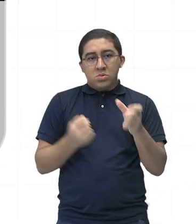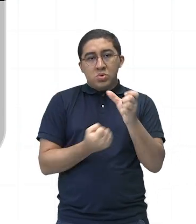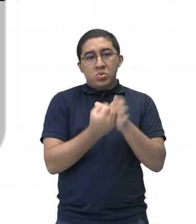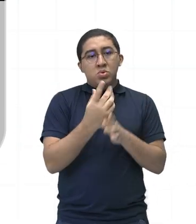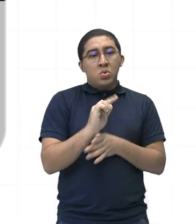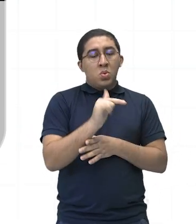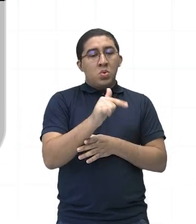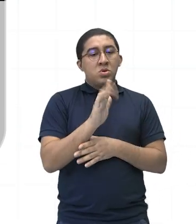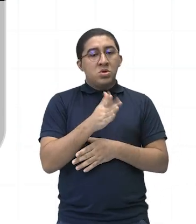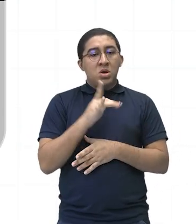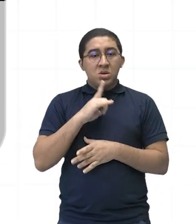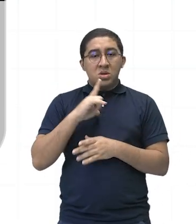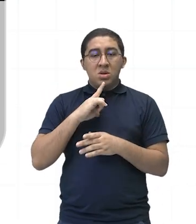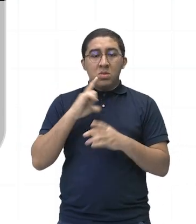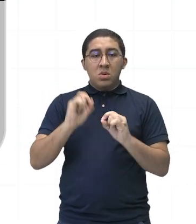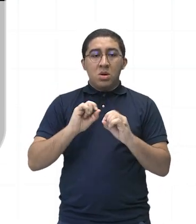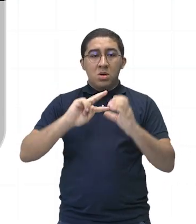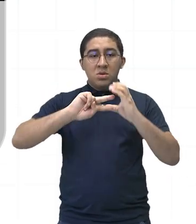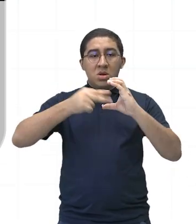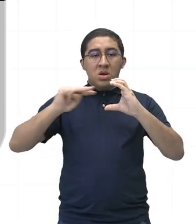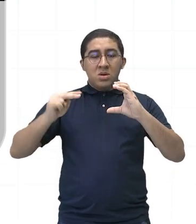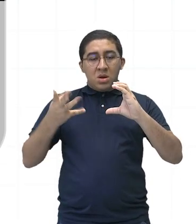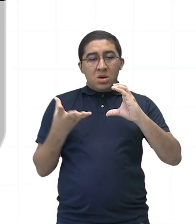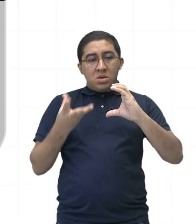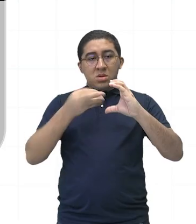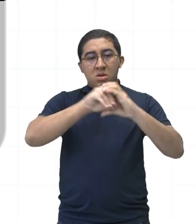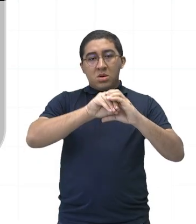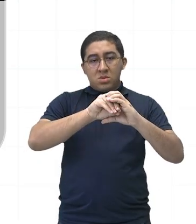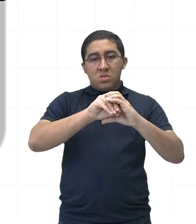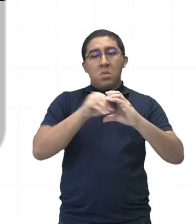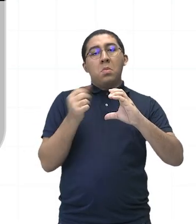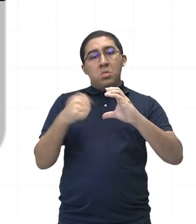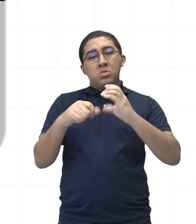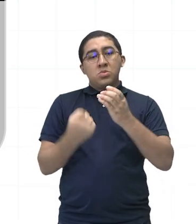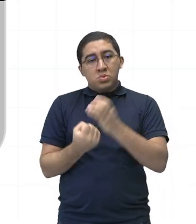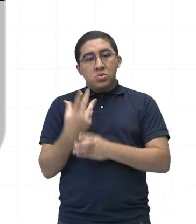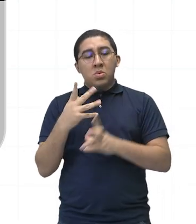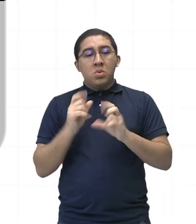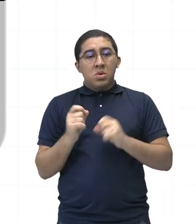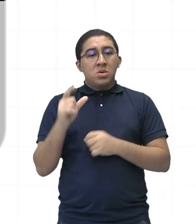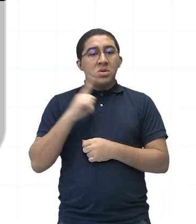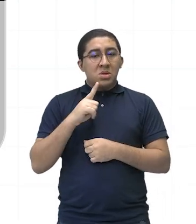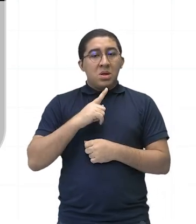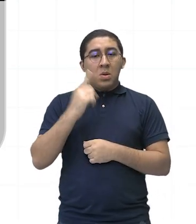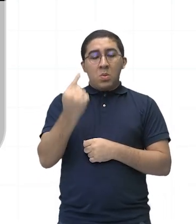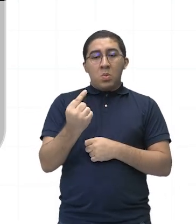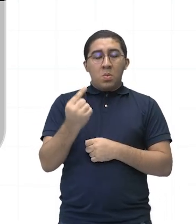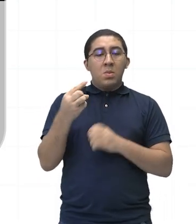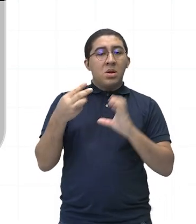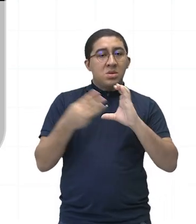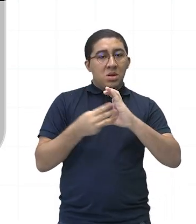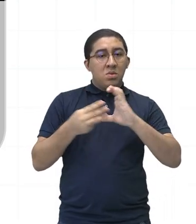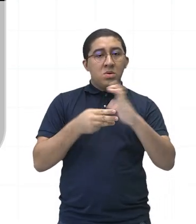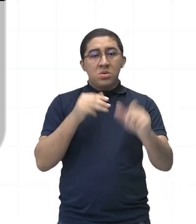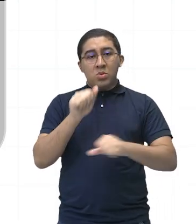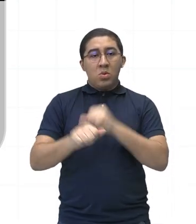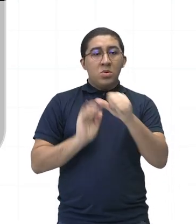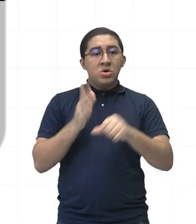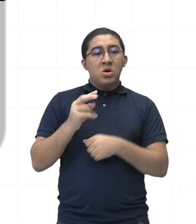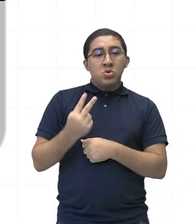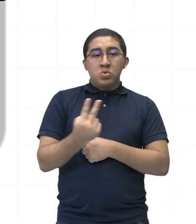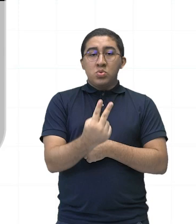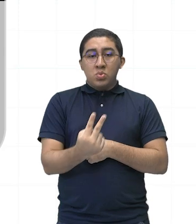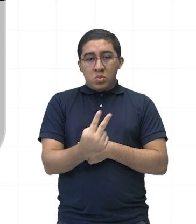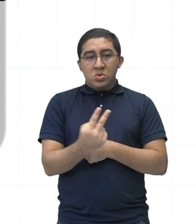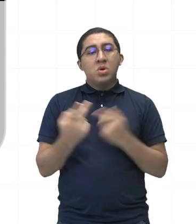forma a membrana nuclear. Dessa forma, originando, a partir de uma célula, duas células filhas